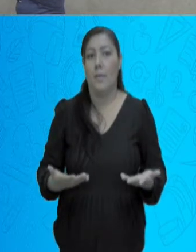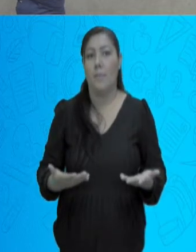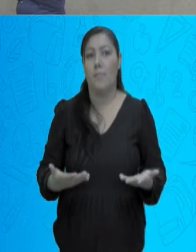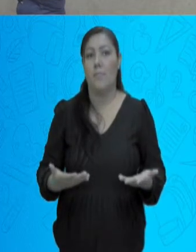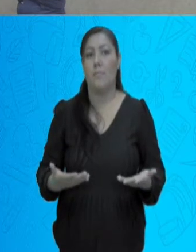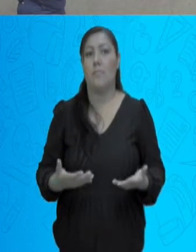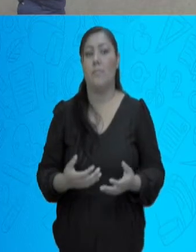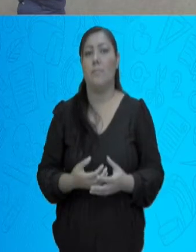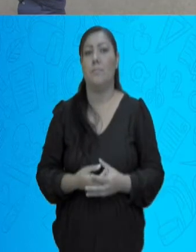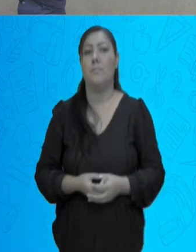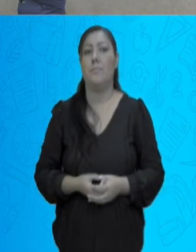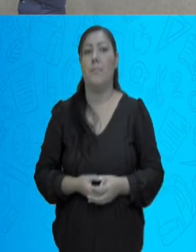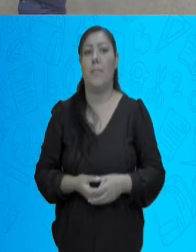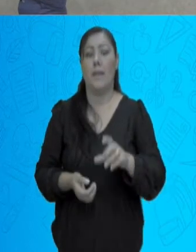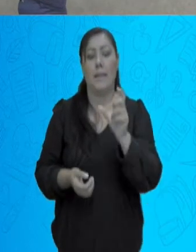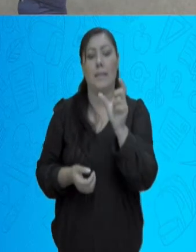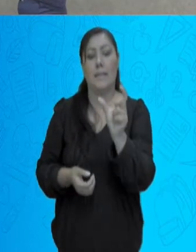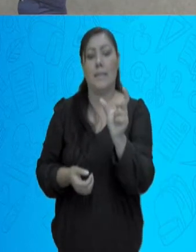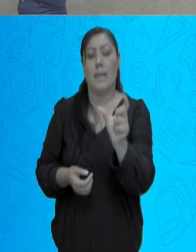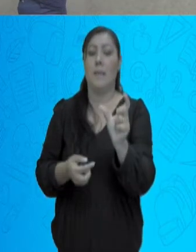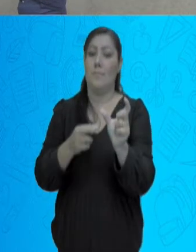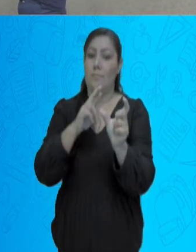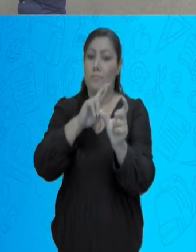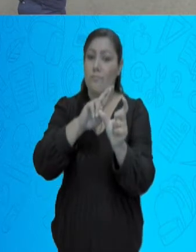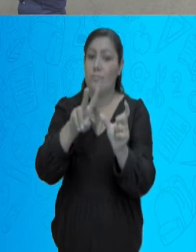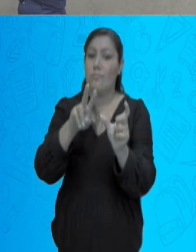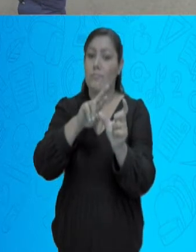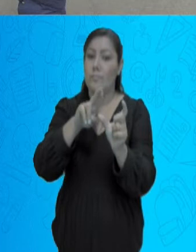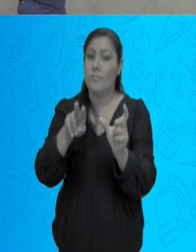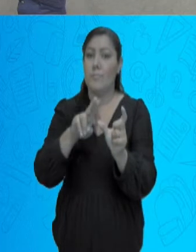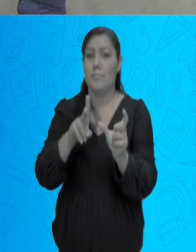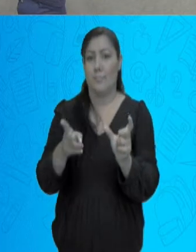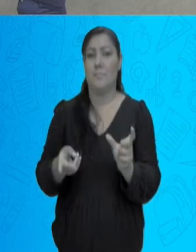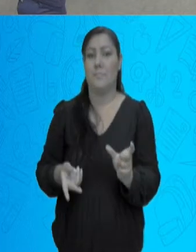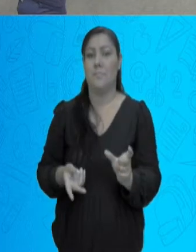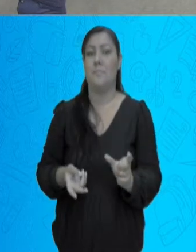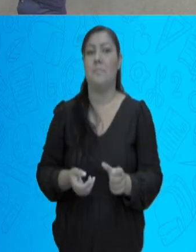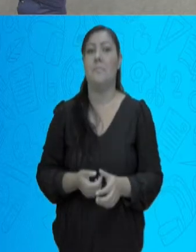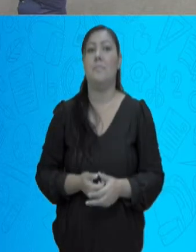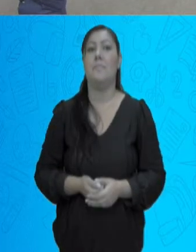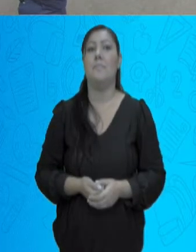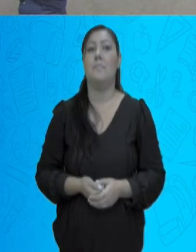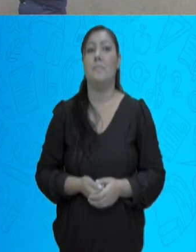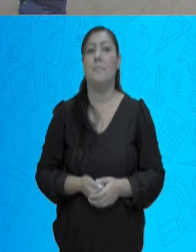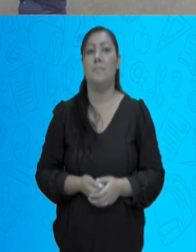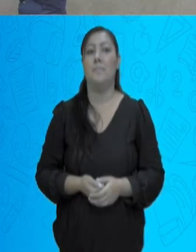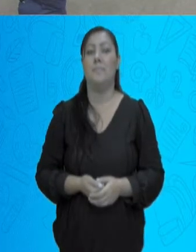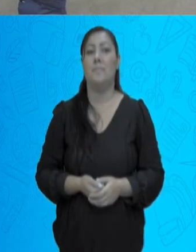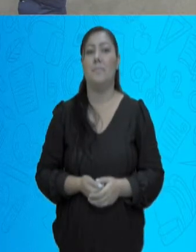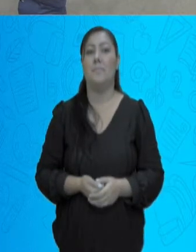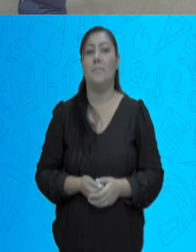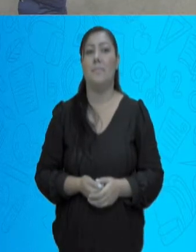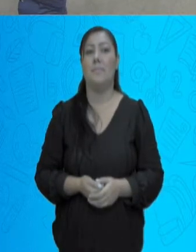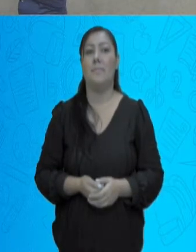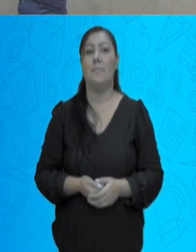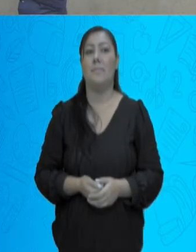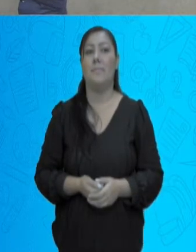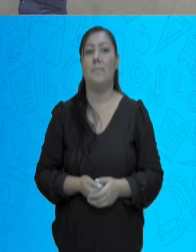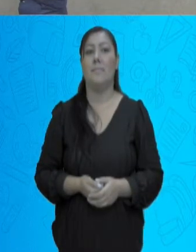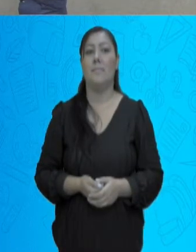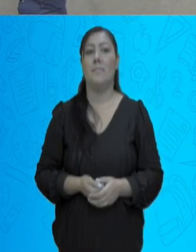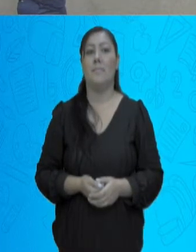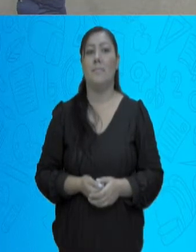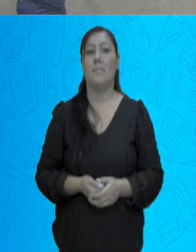consequentemente, esse radical será diferente também. E aí tem o pretérito perfeito, que também traz essa